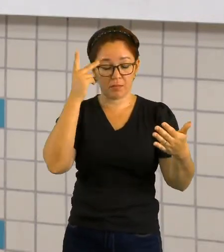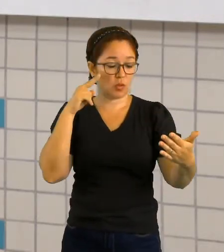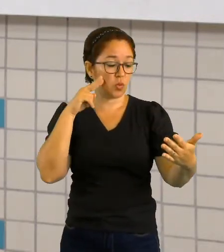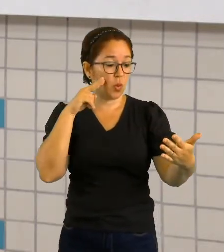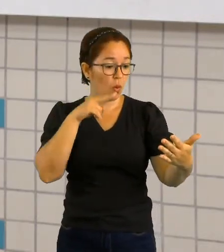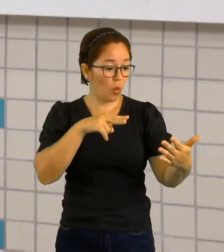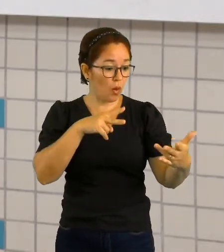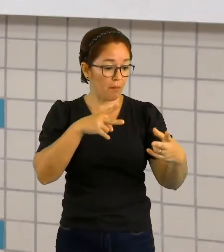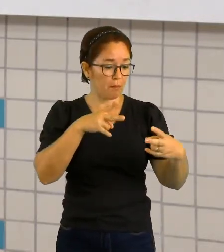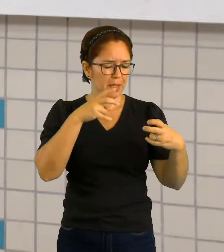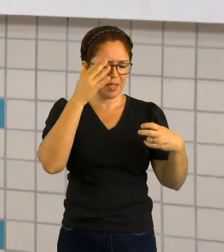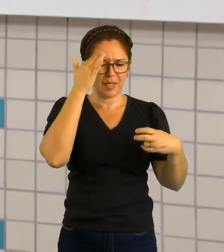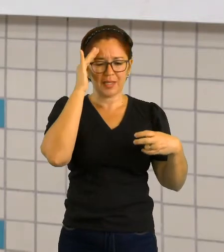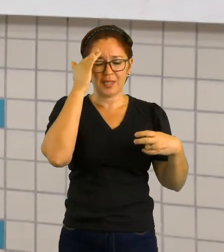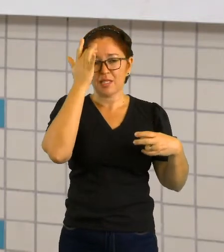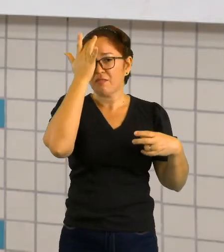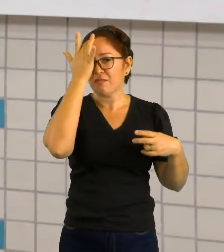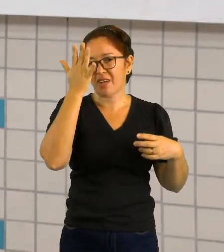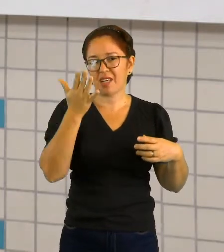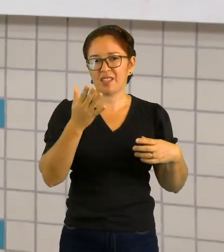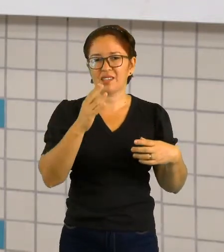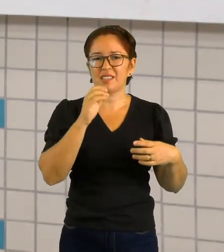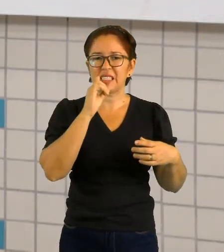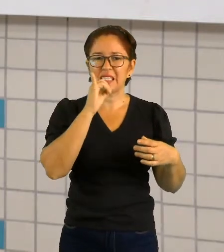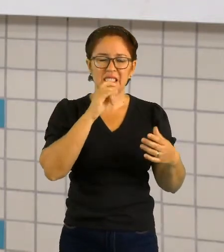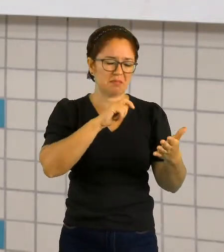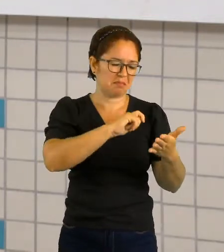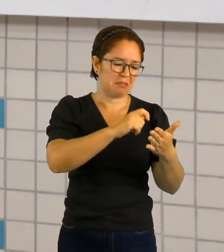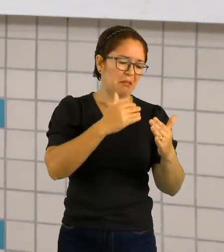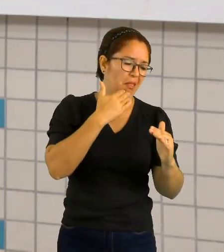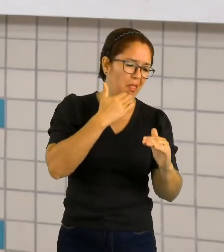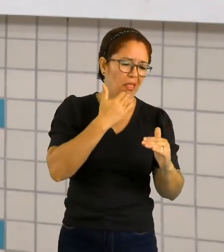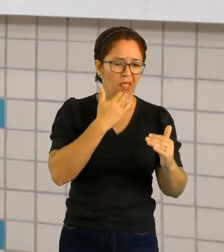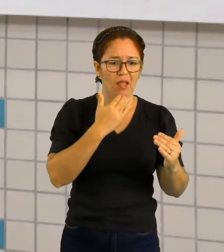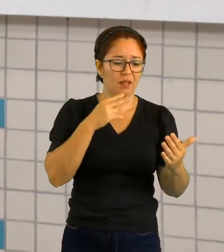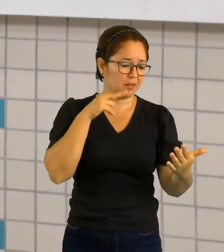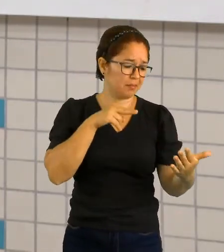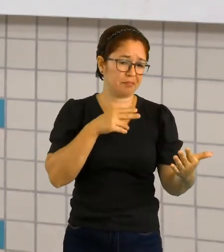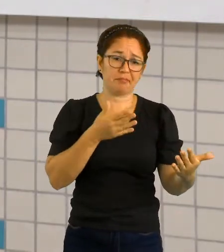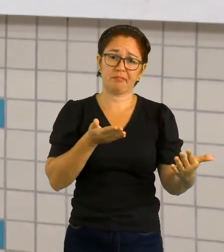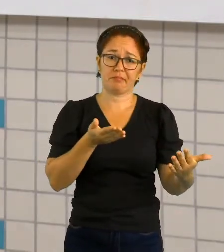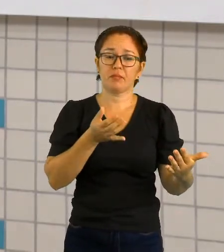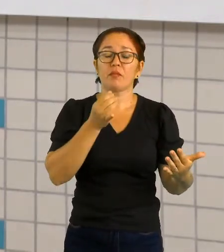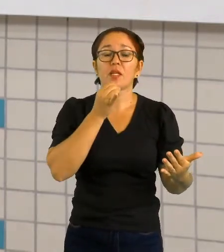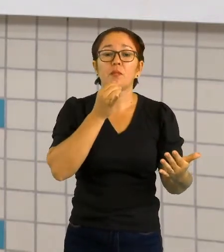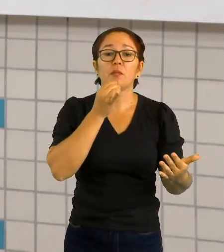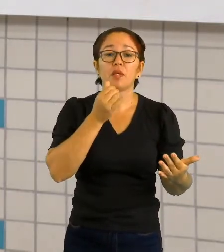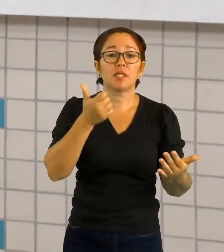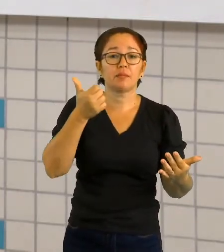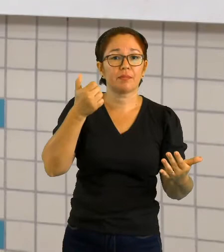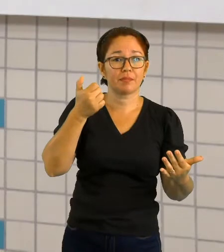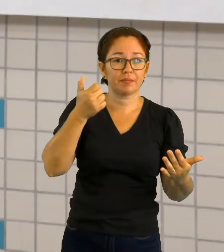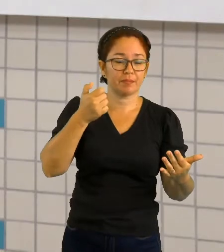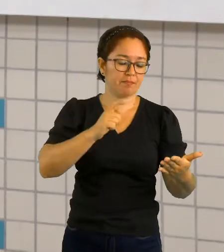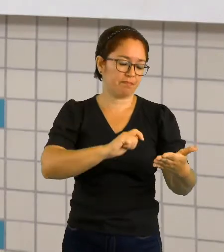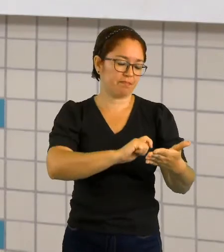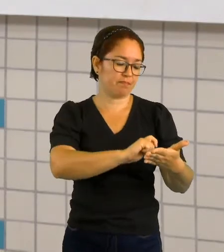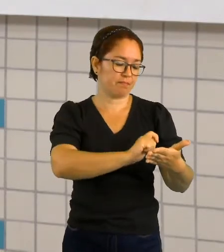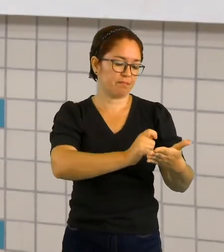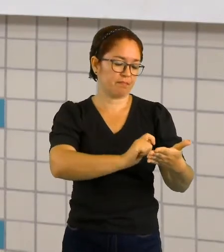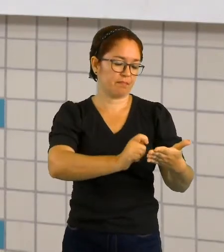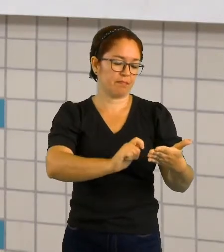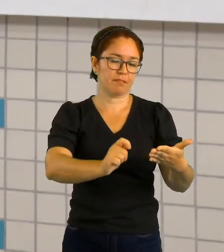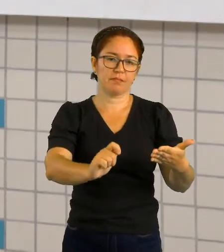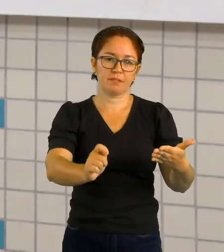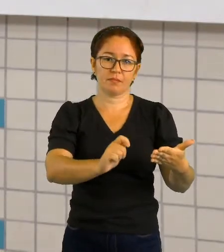escrito lá. Imagine você que vai escrever a caneta. Está escrevendo a caneta. E aí